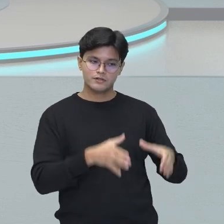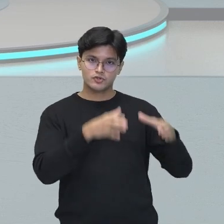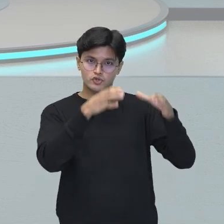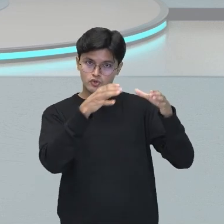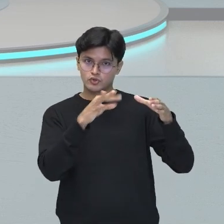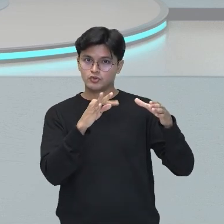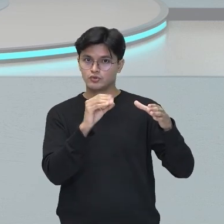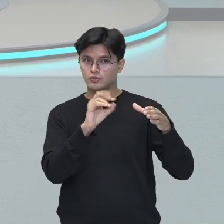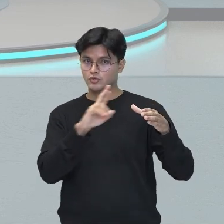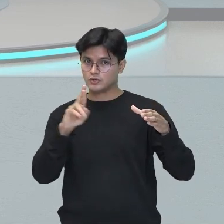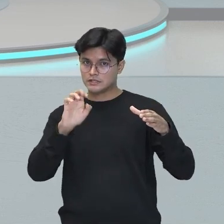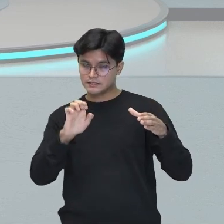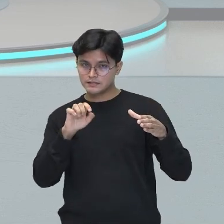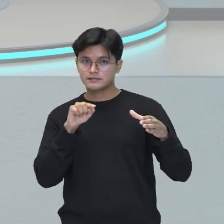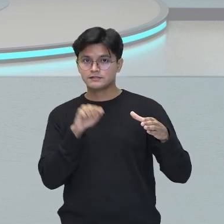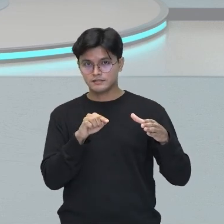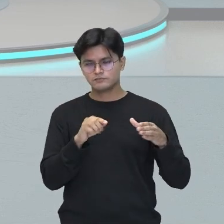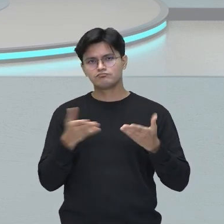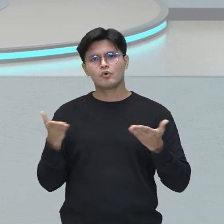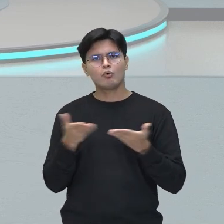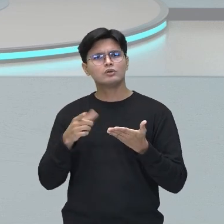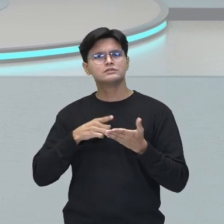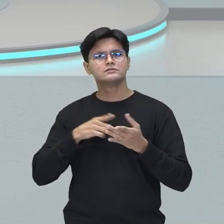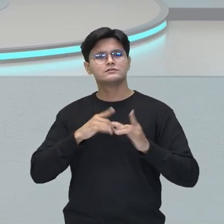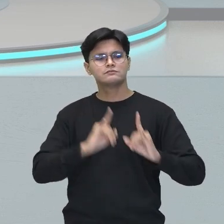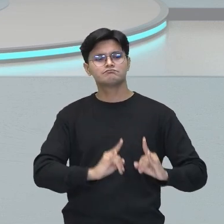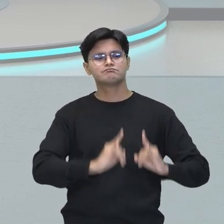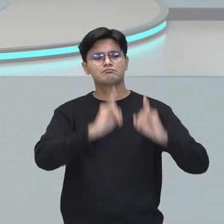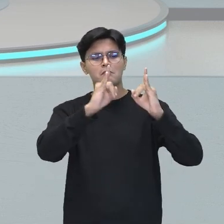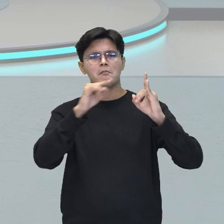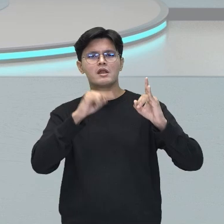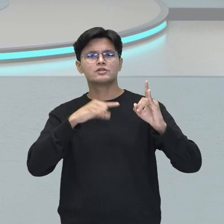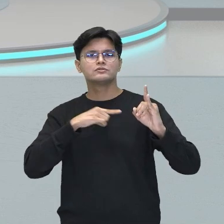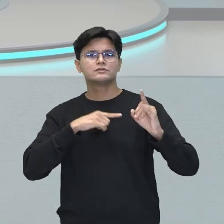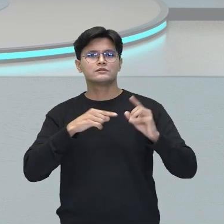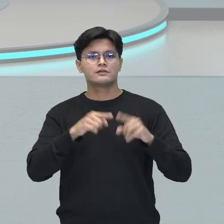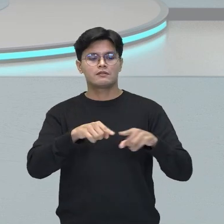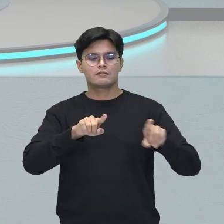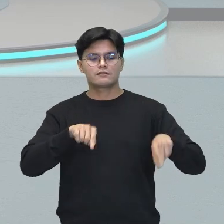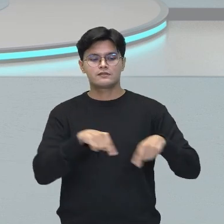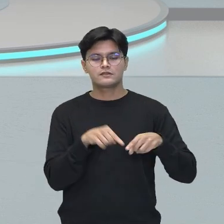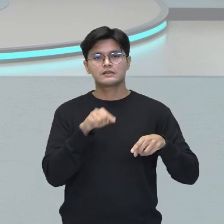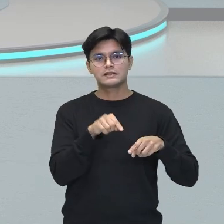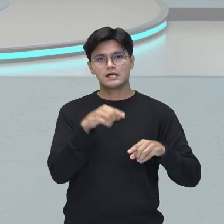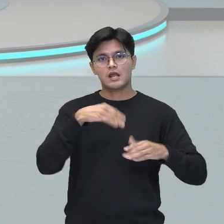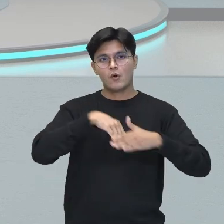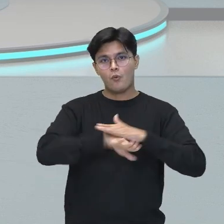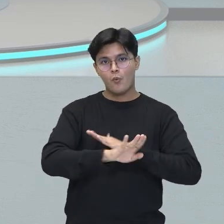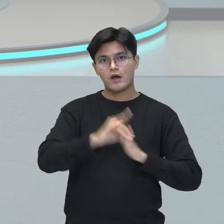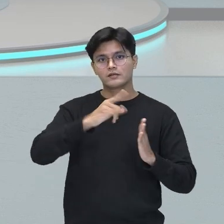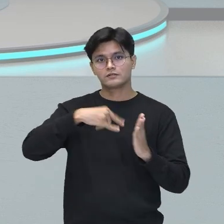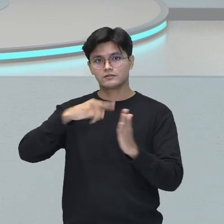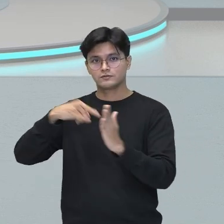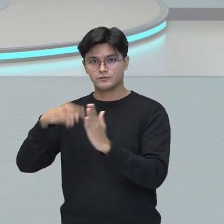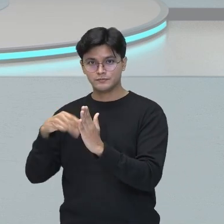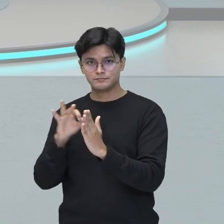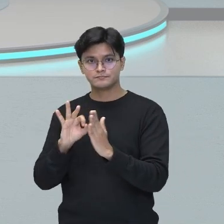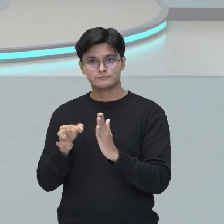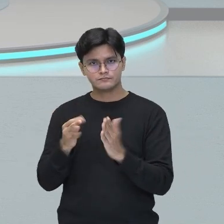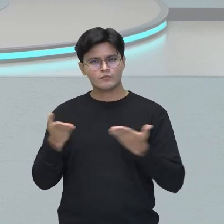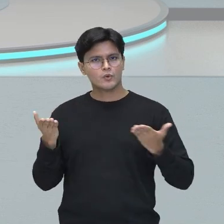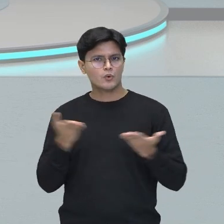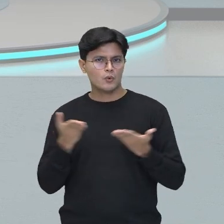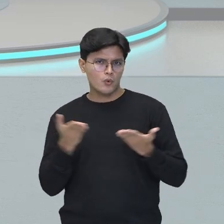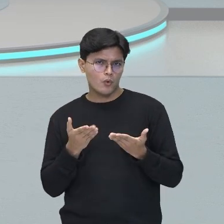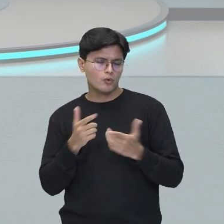né hoje se tem né nos prédios vai ter aquela salinha que guarda os os documentos hoje não não mais por conta